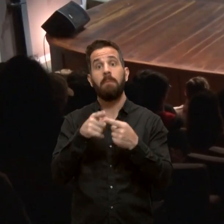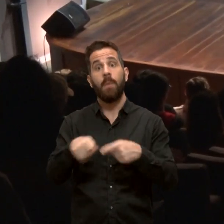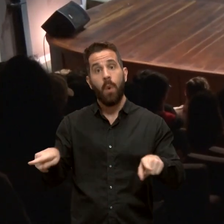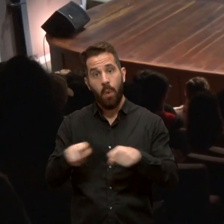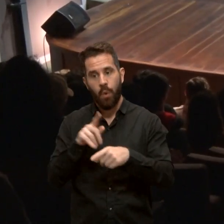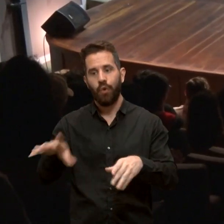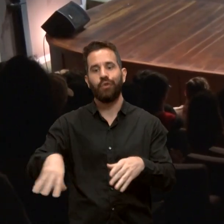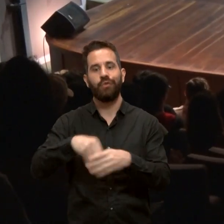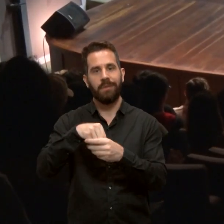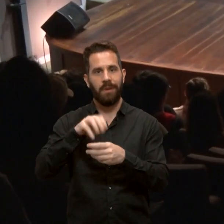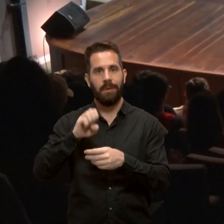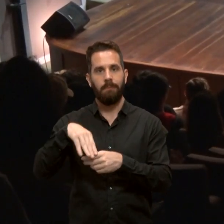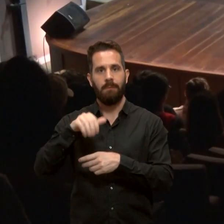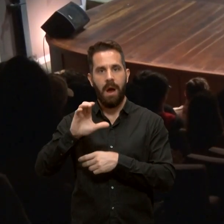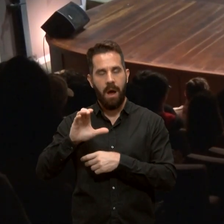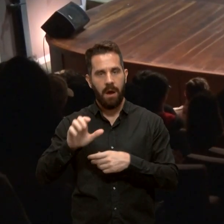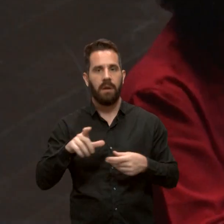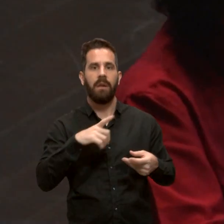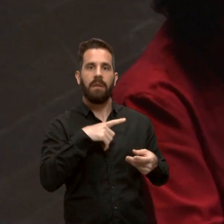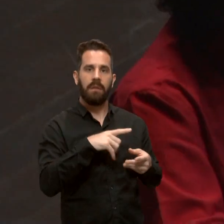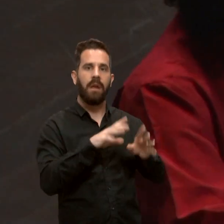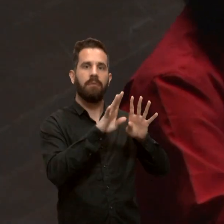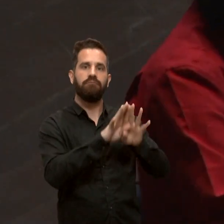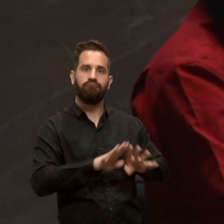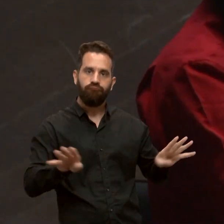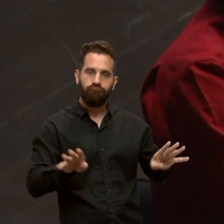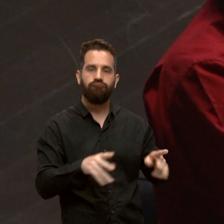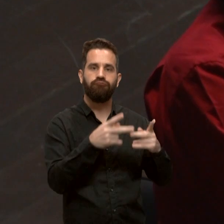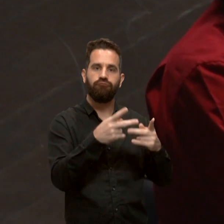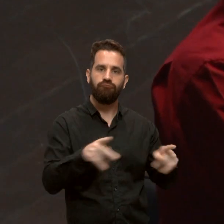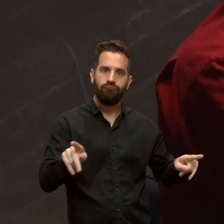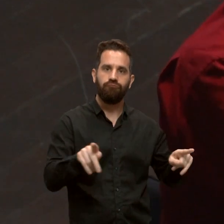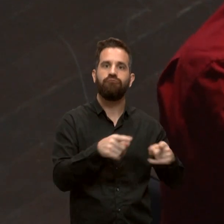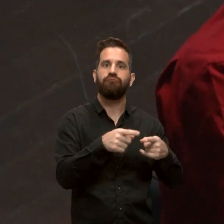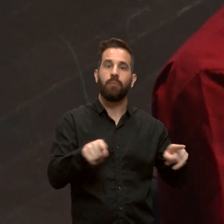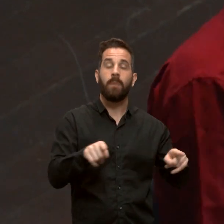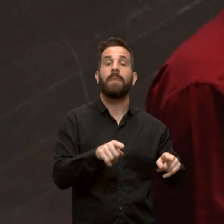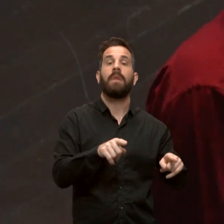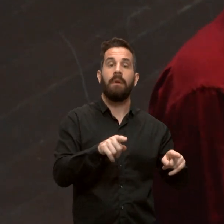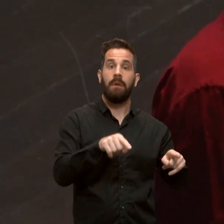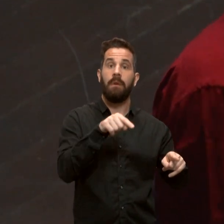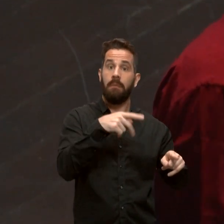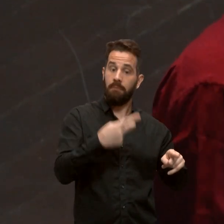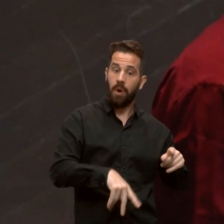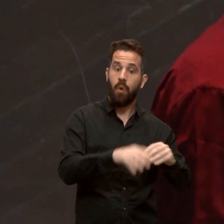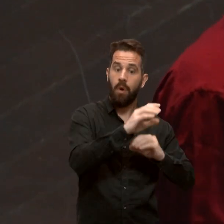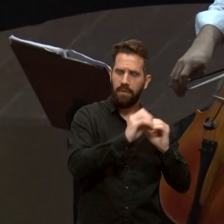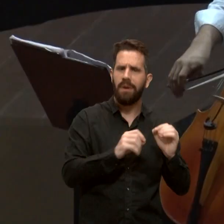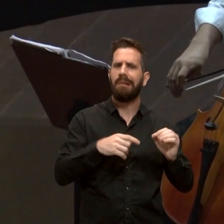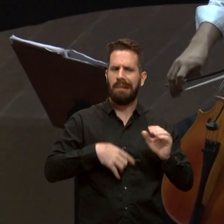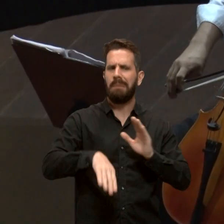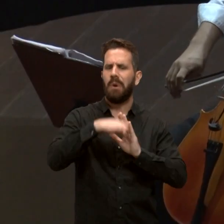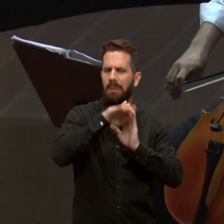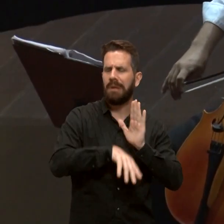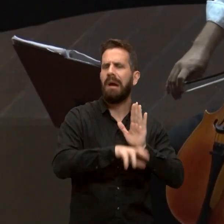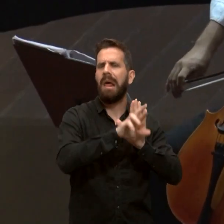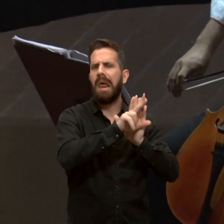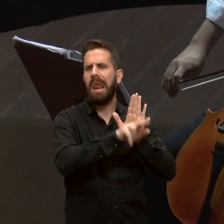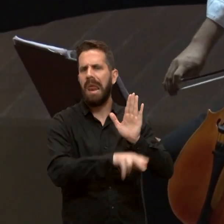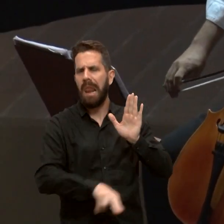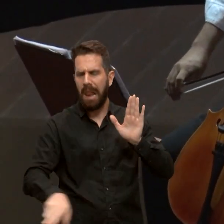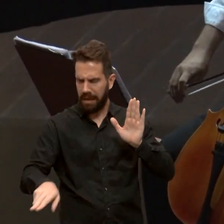concertos UFG, a programação de eventos na Escola de Música e Artes Cênicas é realmente muito extensa. Então,